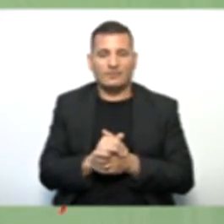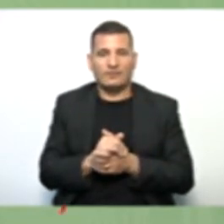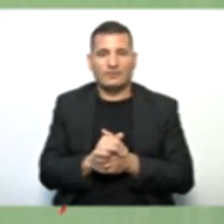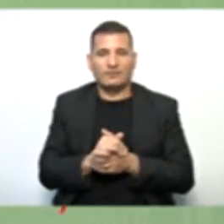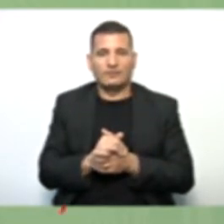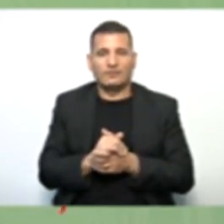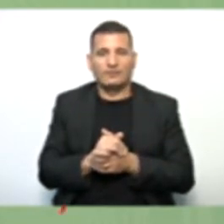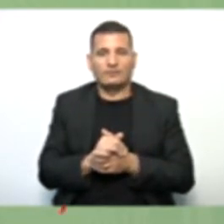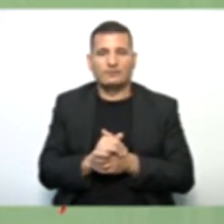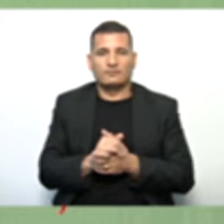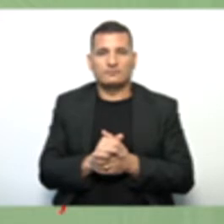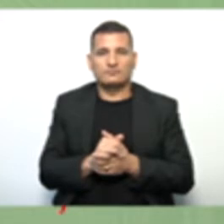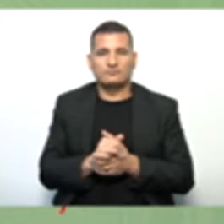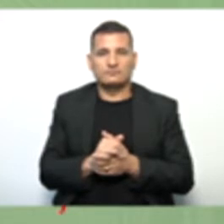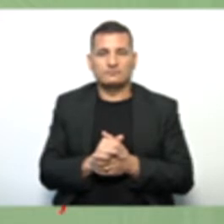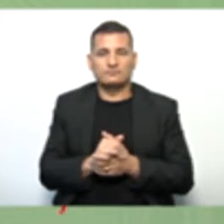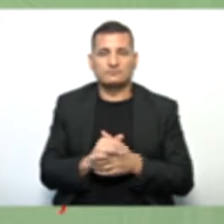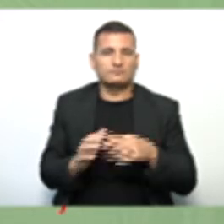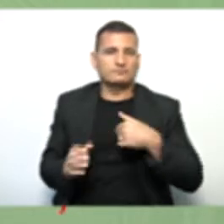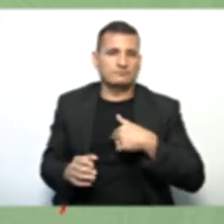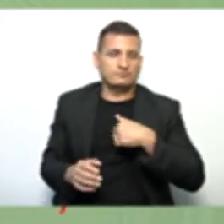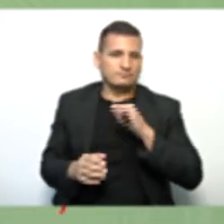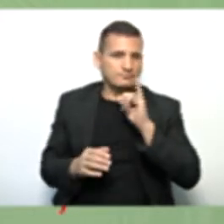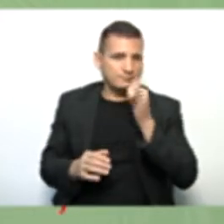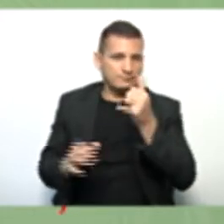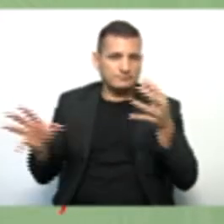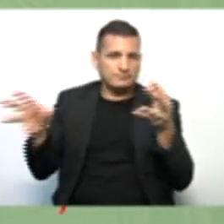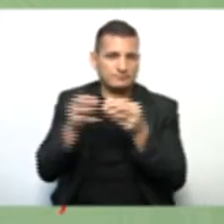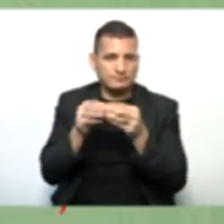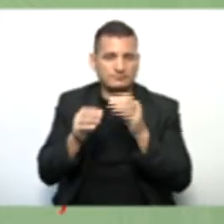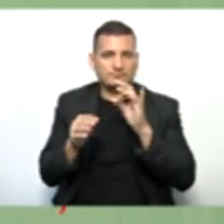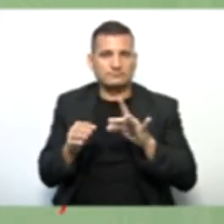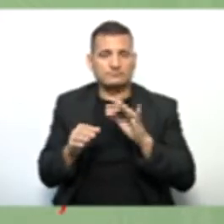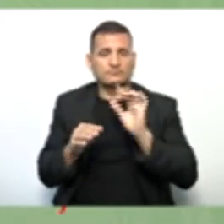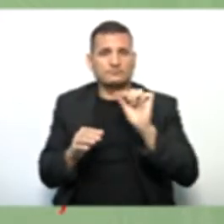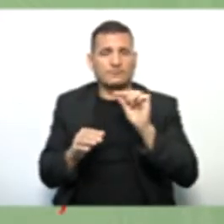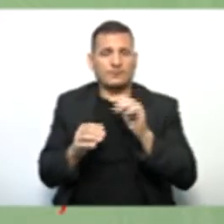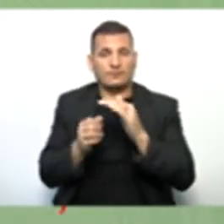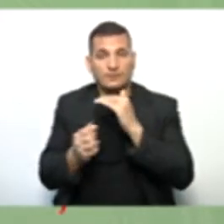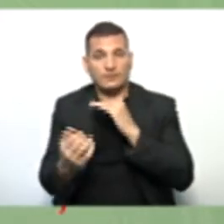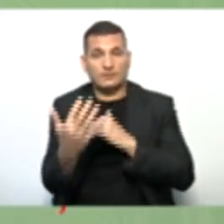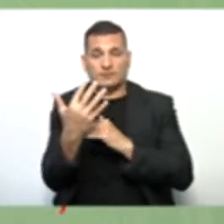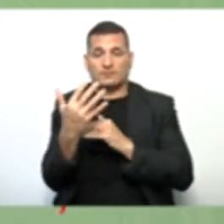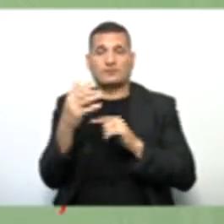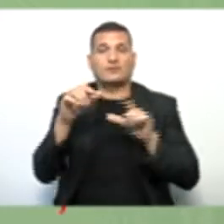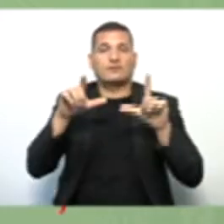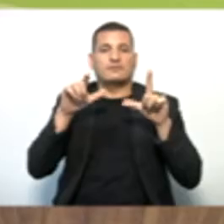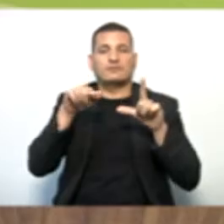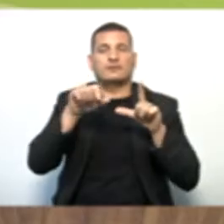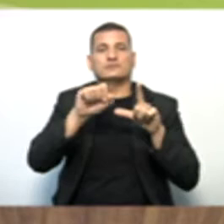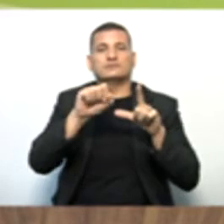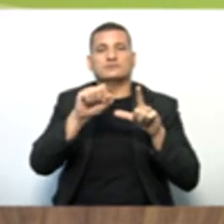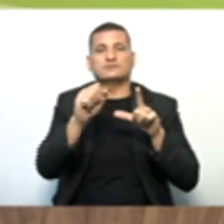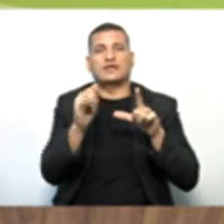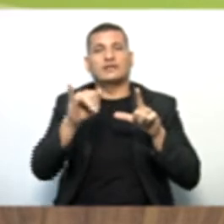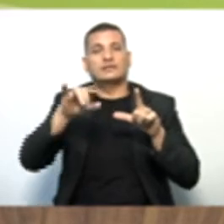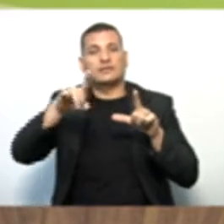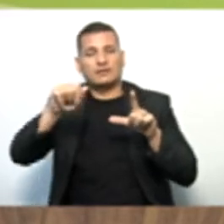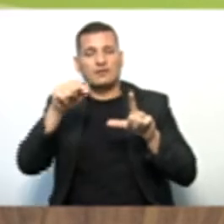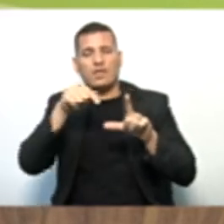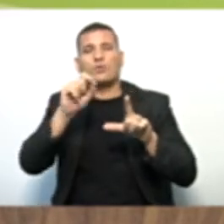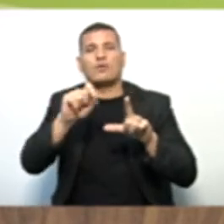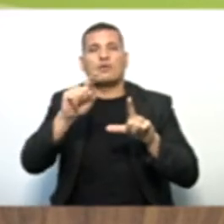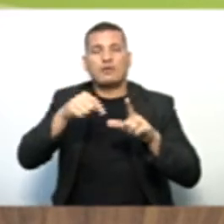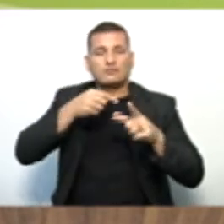professor. O que eu queria dizer, complementando, né? É Sim. que a saída é uma das maiores interações que você tem com